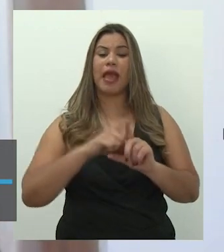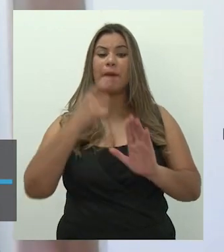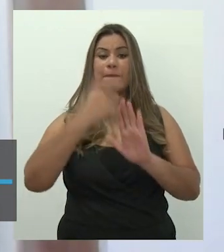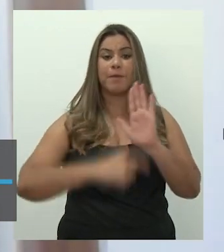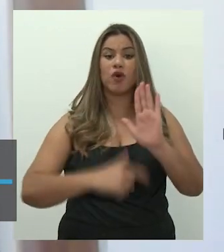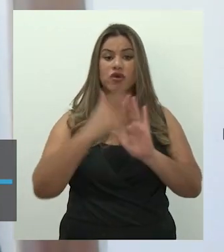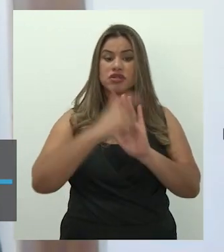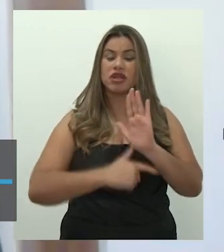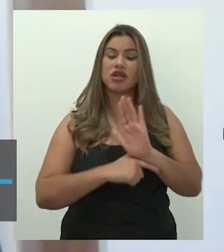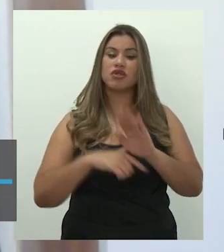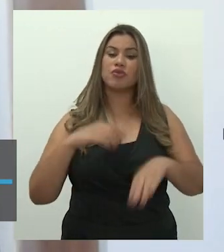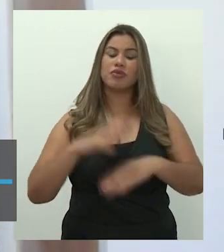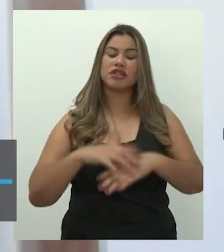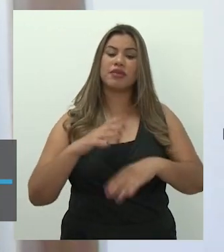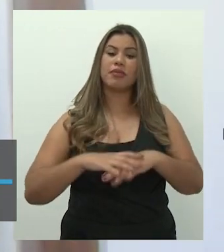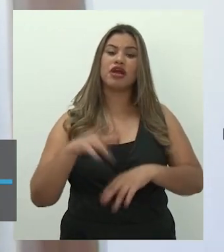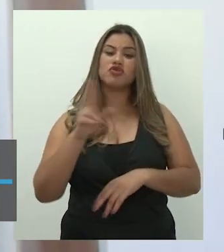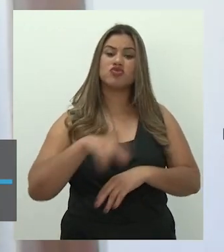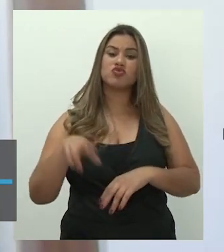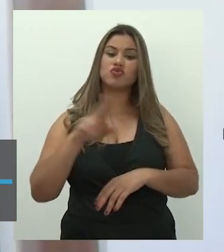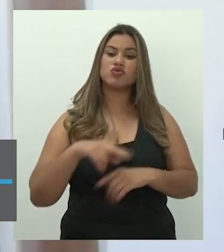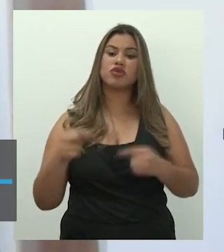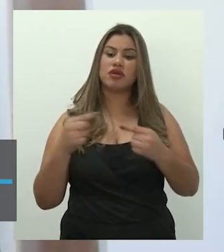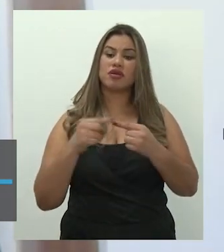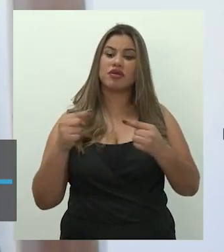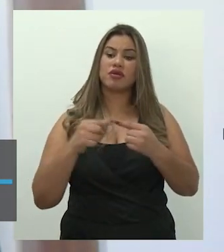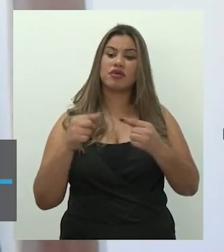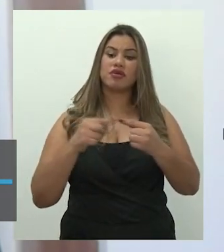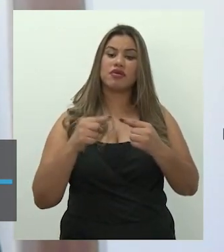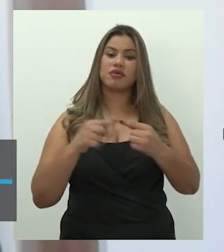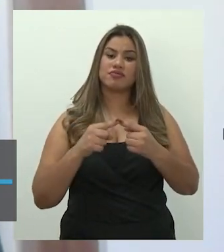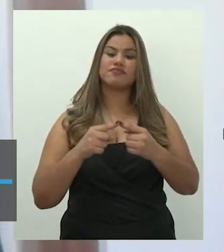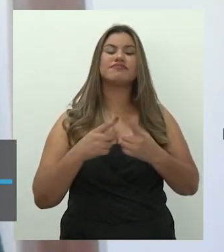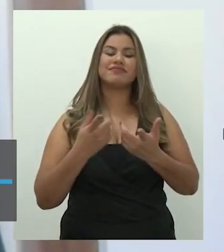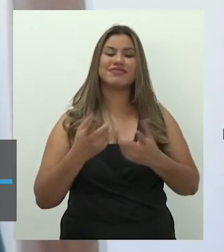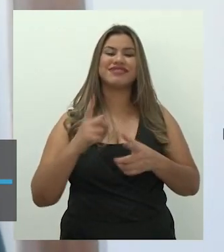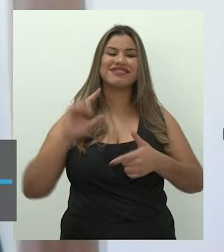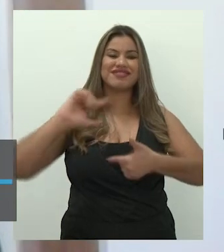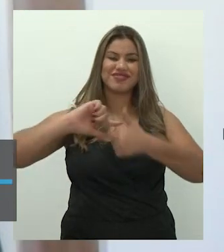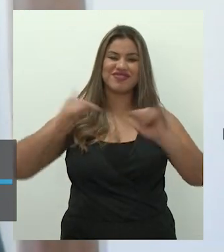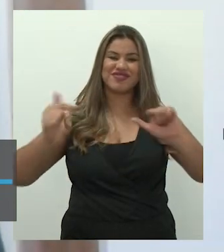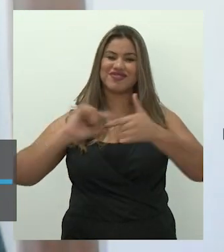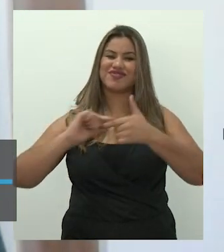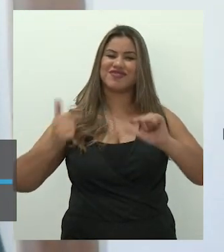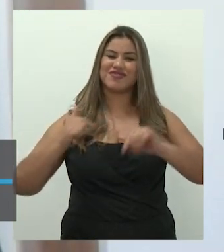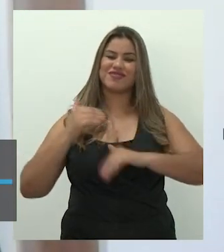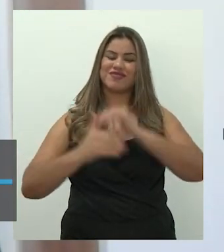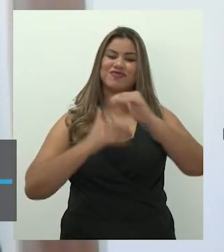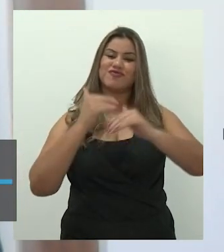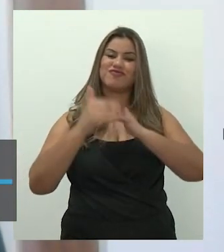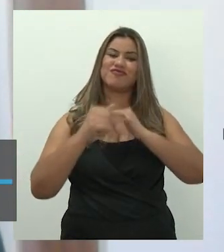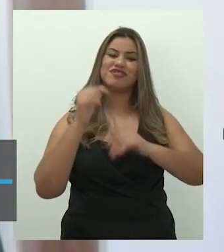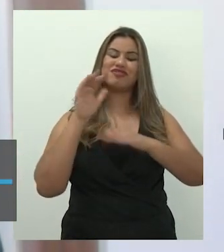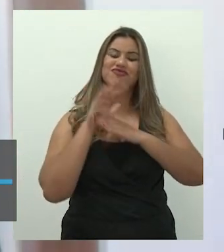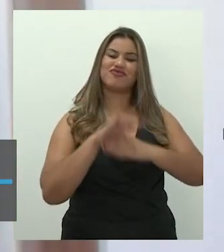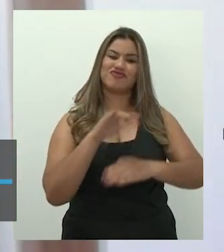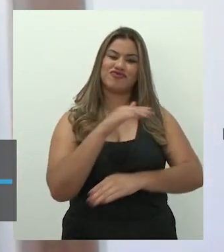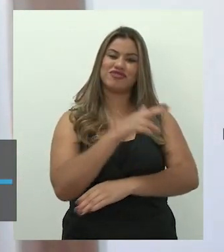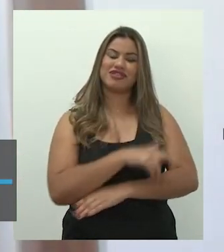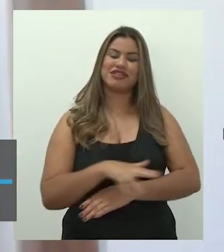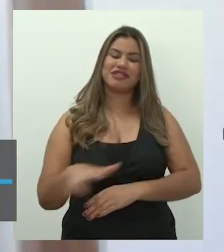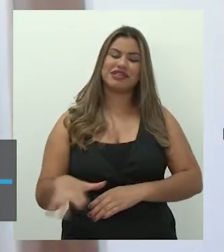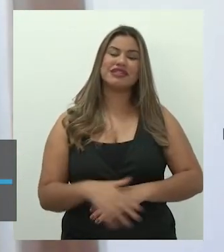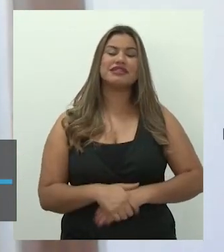são características da construção do pensamento algébrico, desse desenvolvimento na criança. Ele